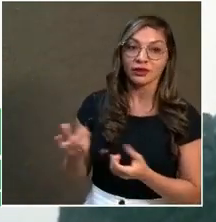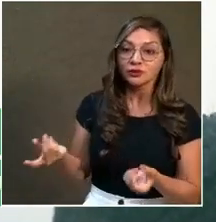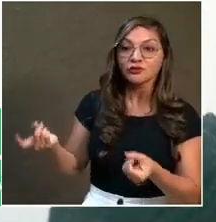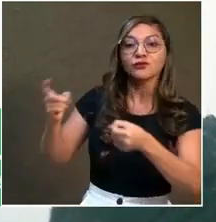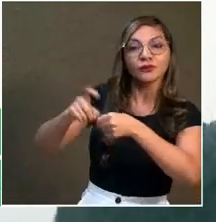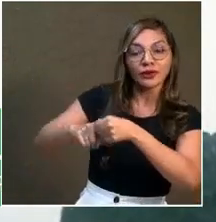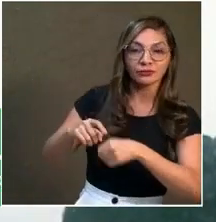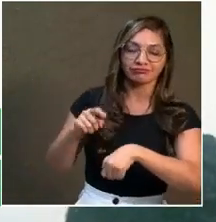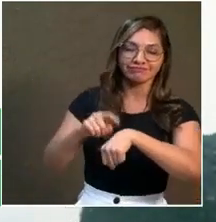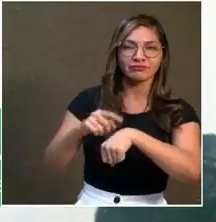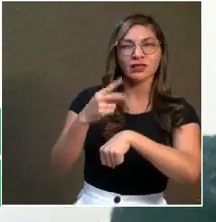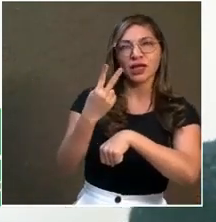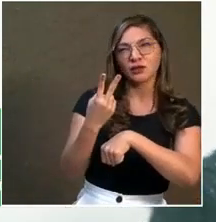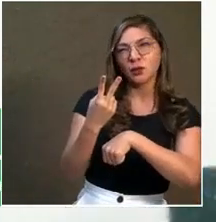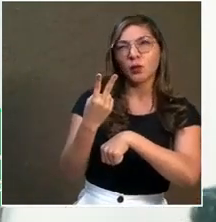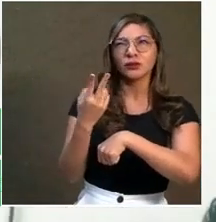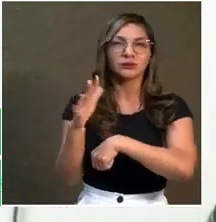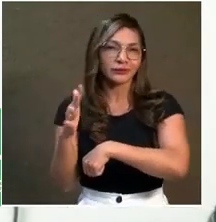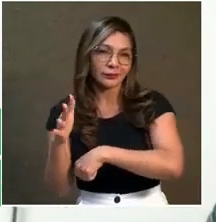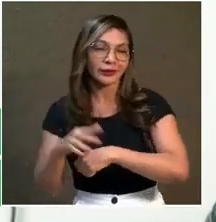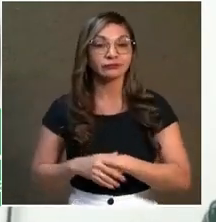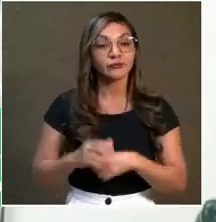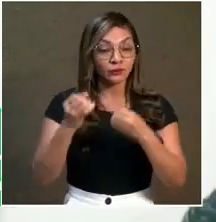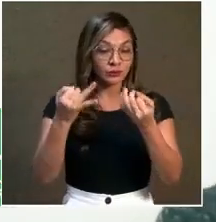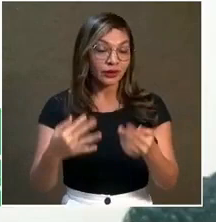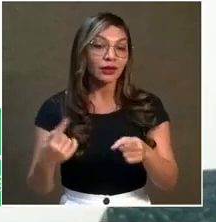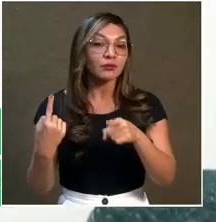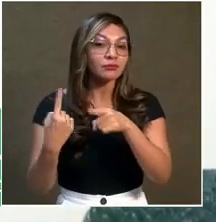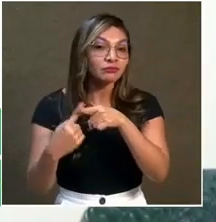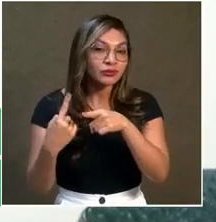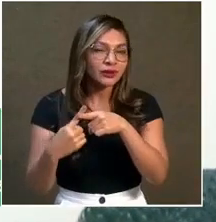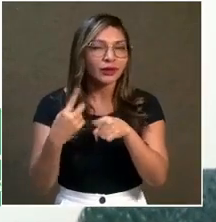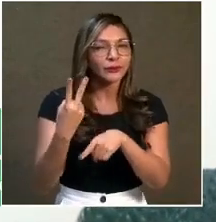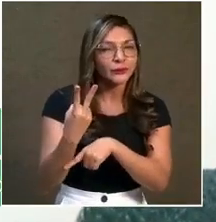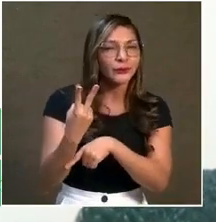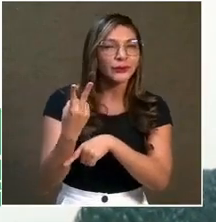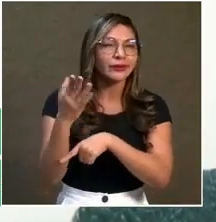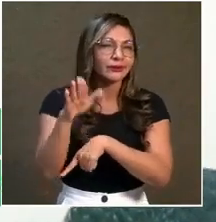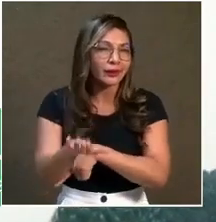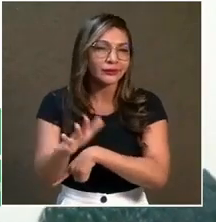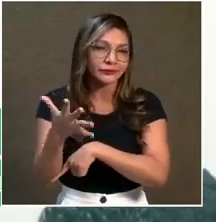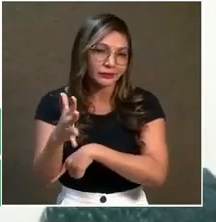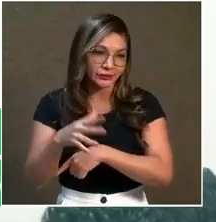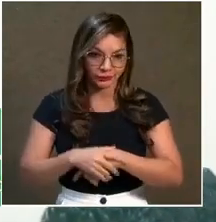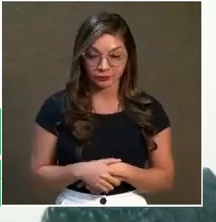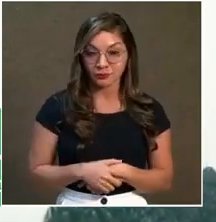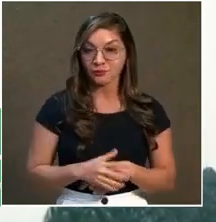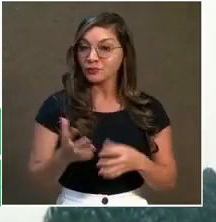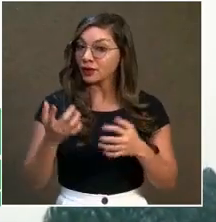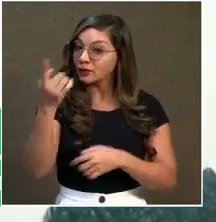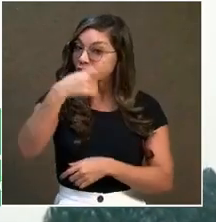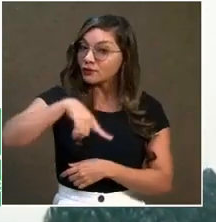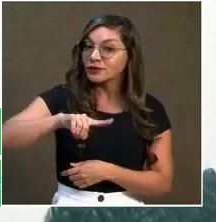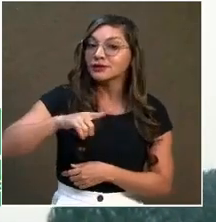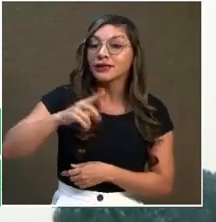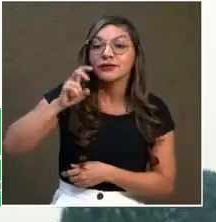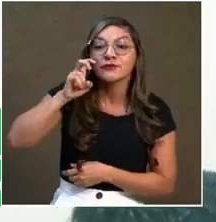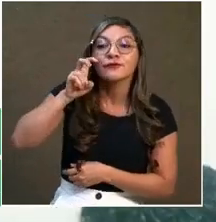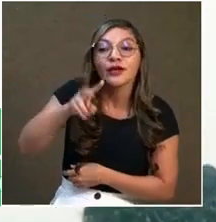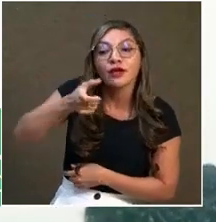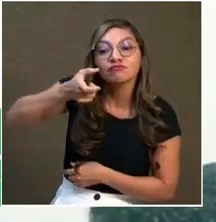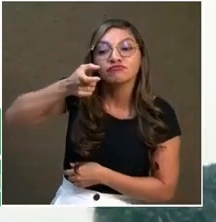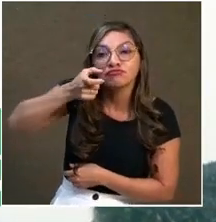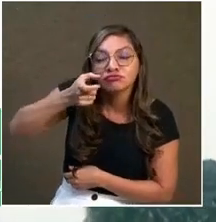horário, de 14 e pouco. E vou explicar o porquê foi 14 e pouco. Mas eu quero que vossas excelências consigam